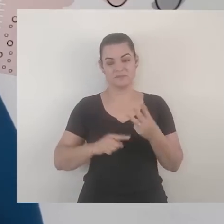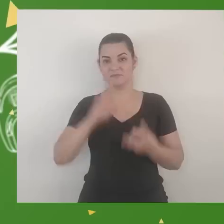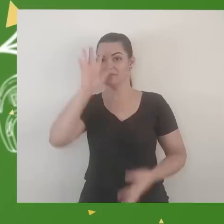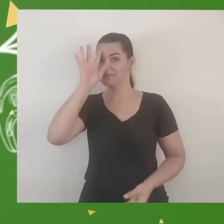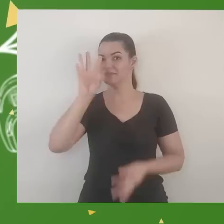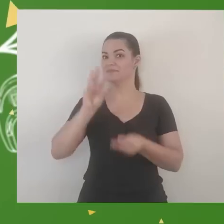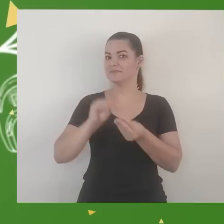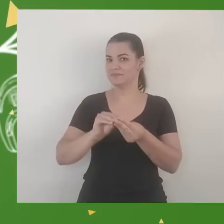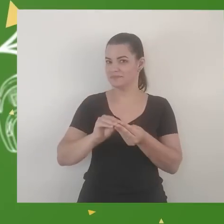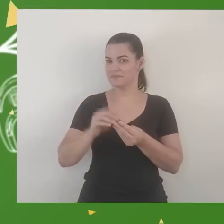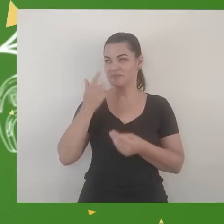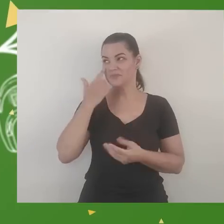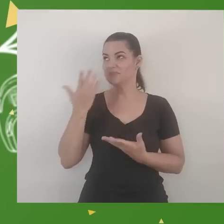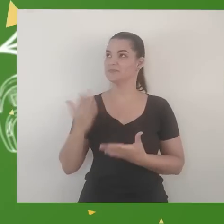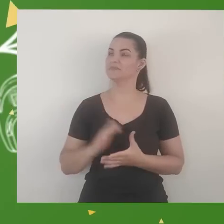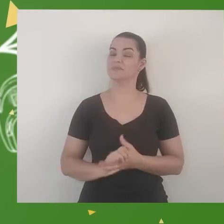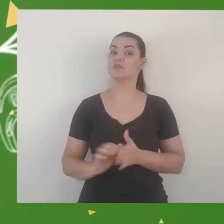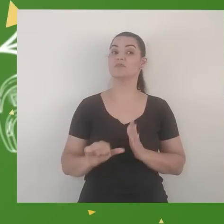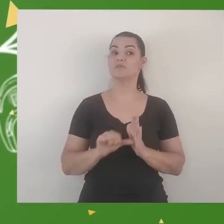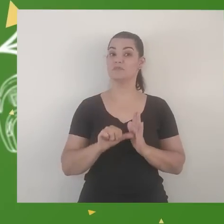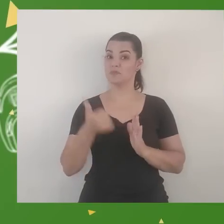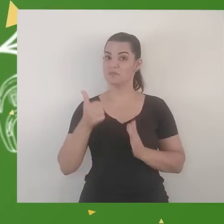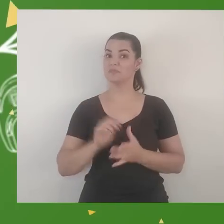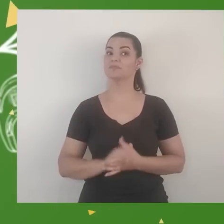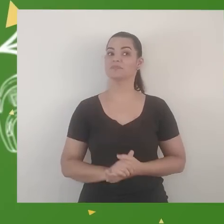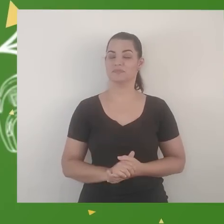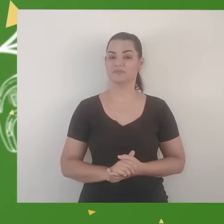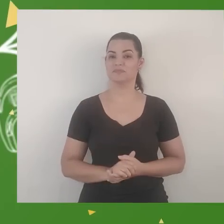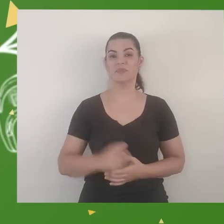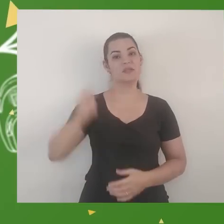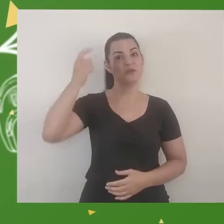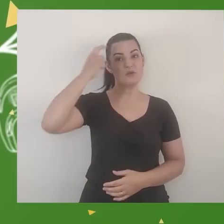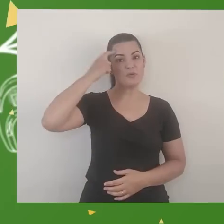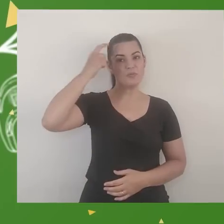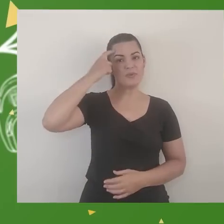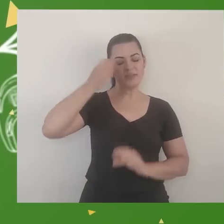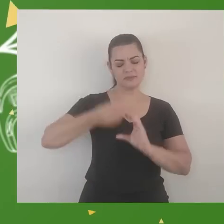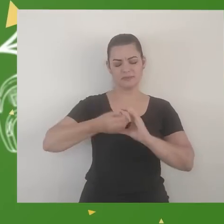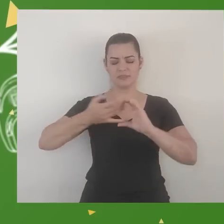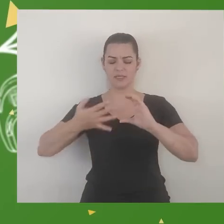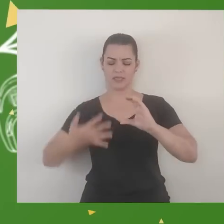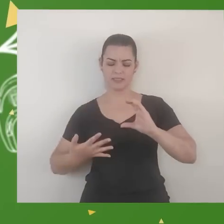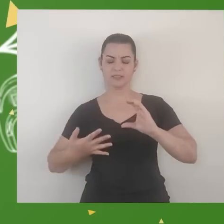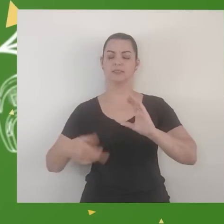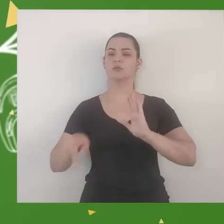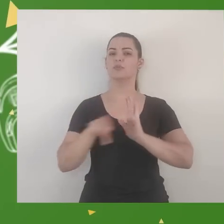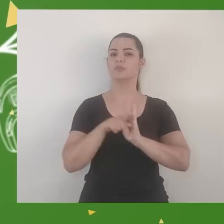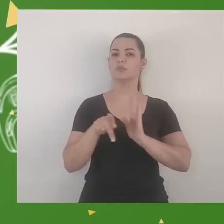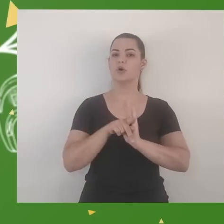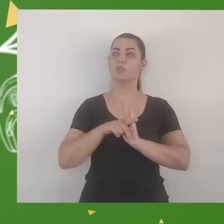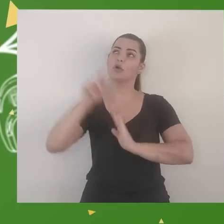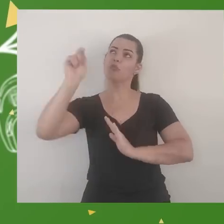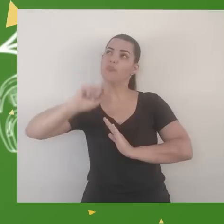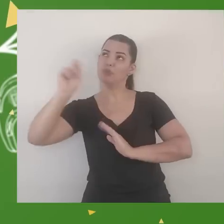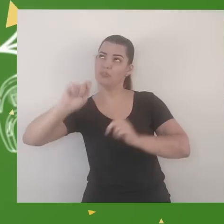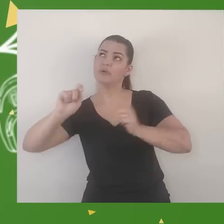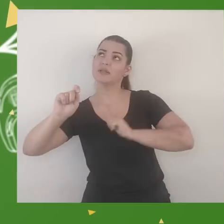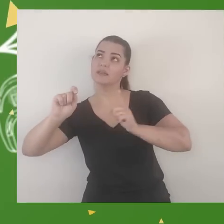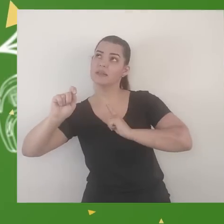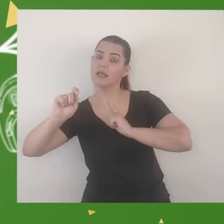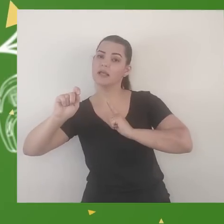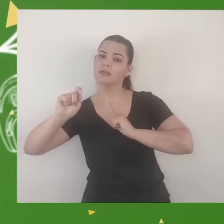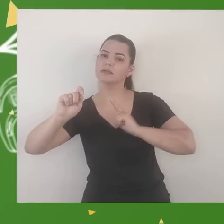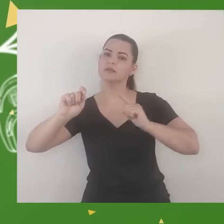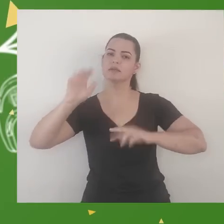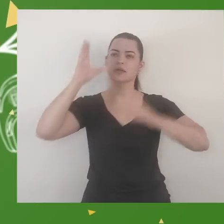a síntese do nosso desafio. Primeira coisa, pensar nas características que nós temos na pipa, que